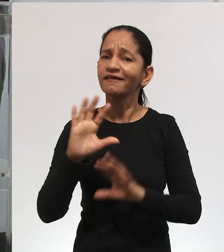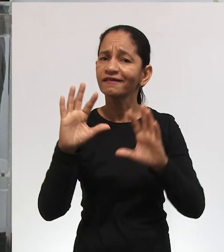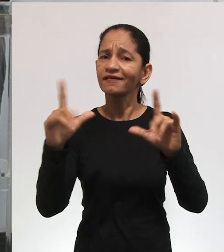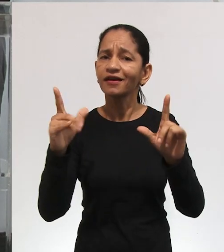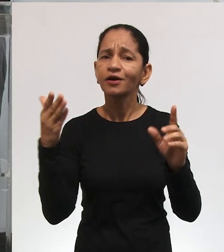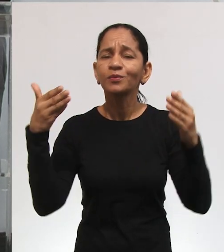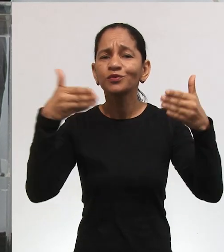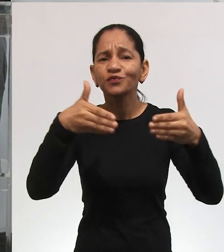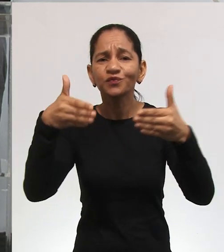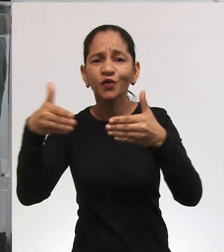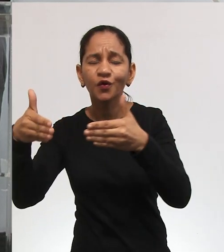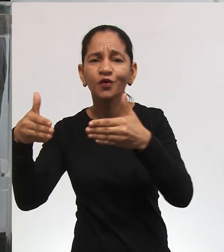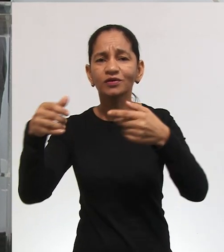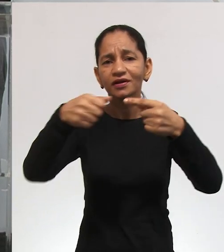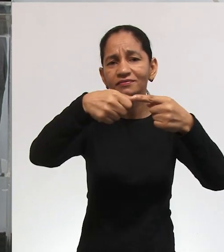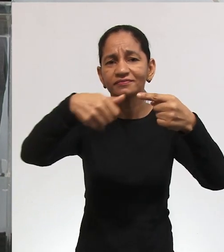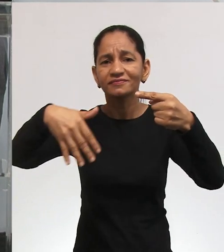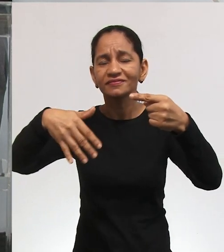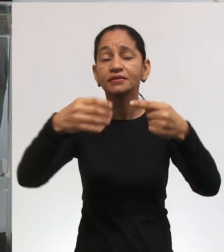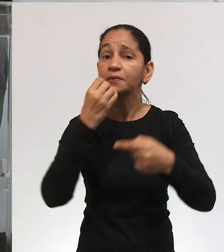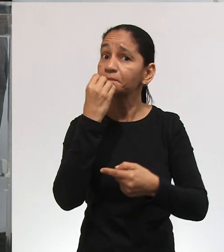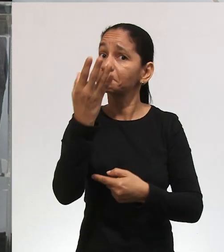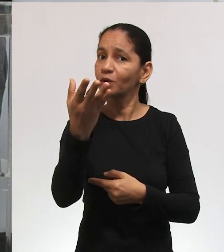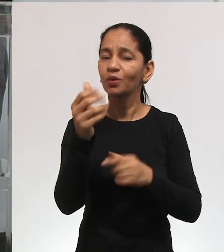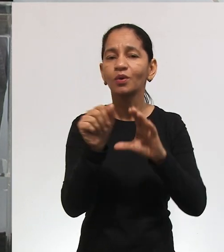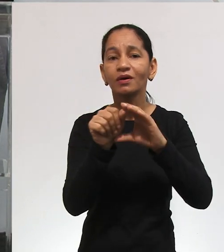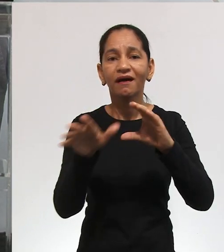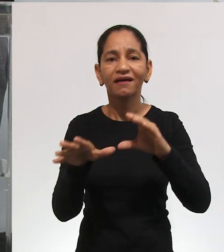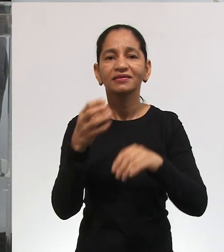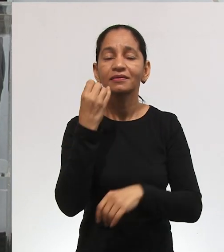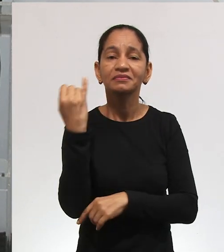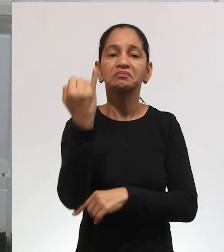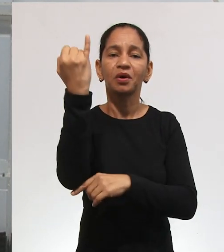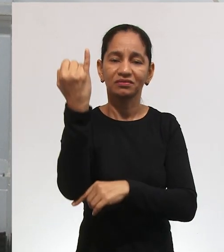muito específicos e isso faz com que ele seja caracterizado